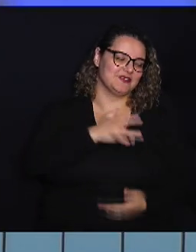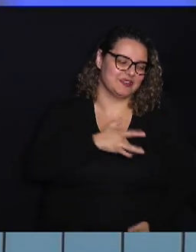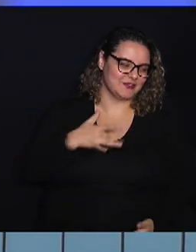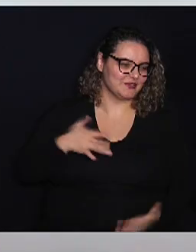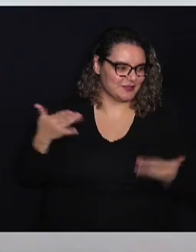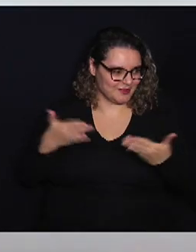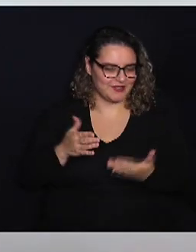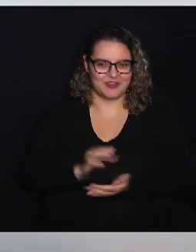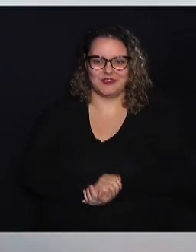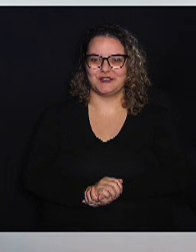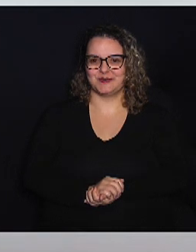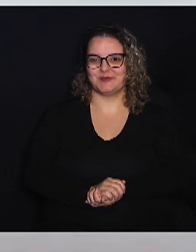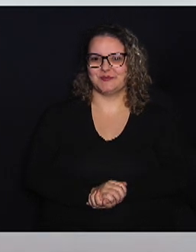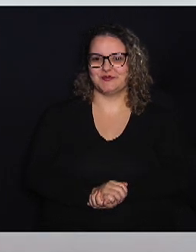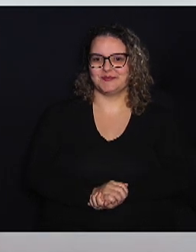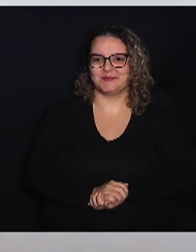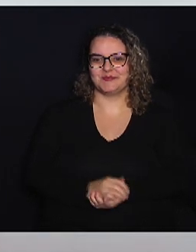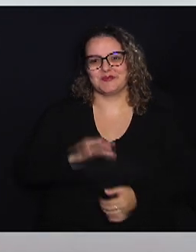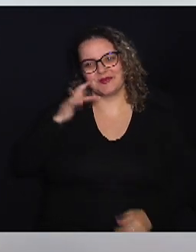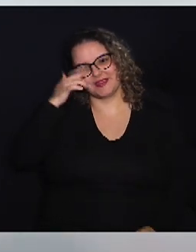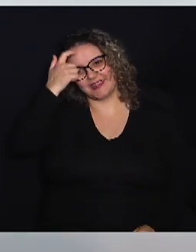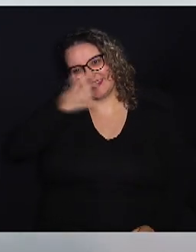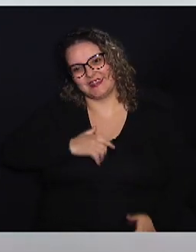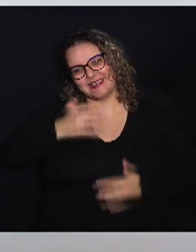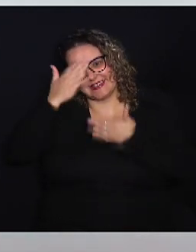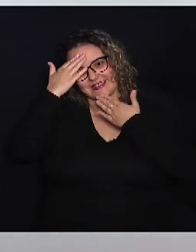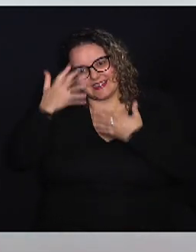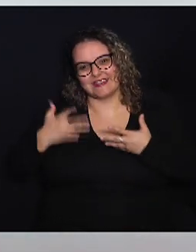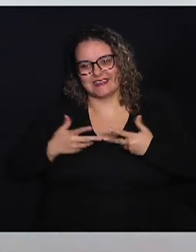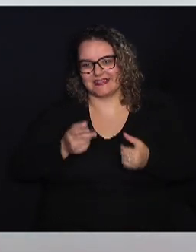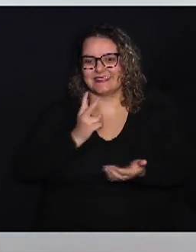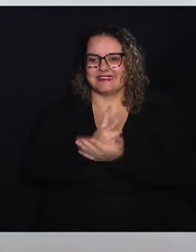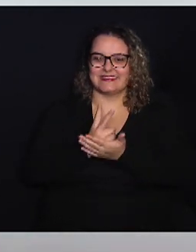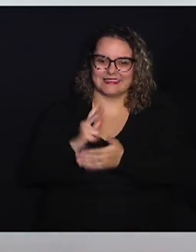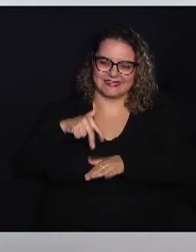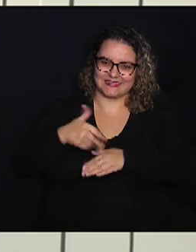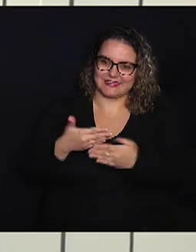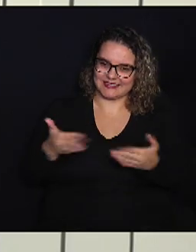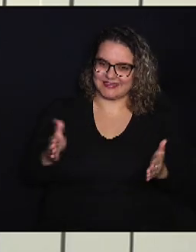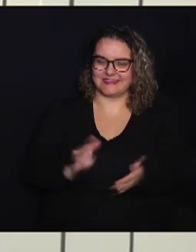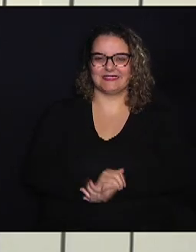Agora. Imagina, eu que agradeço o convite e estou sempre à disposição.